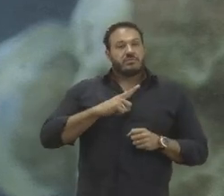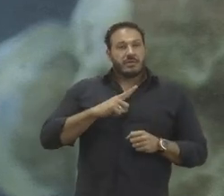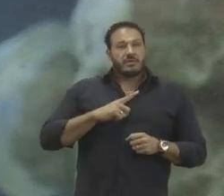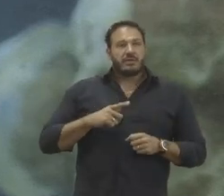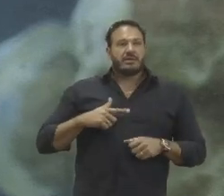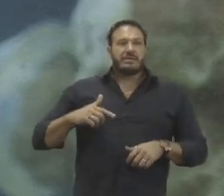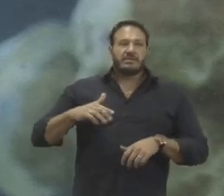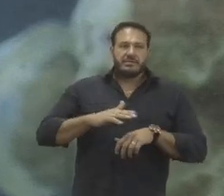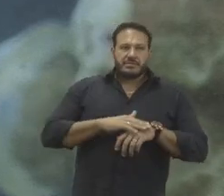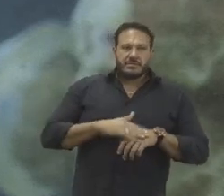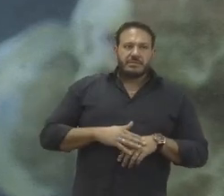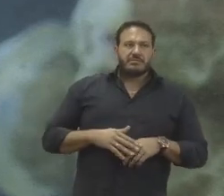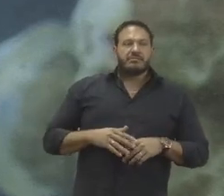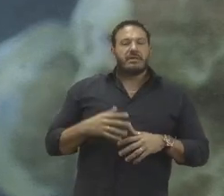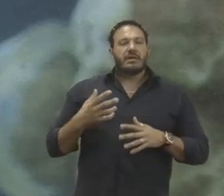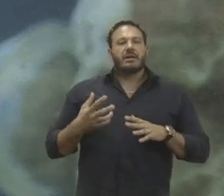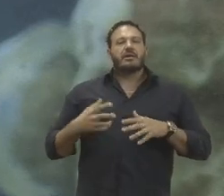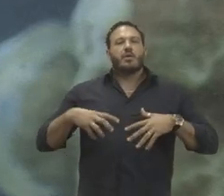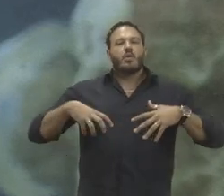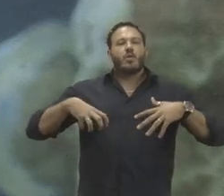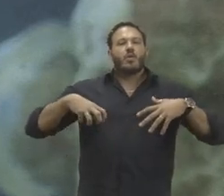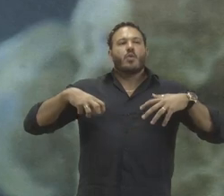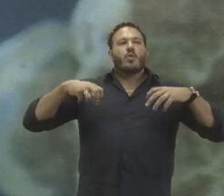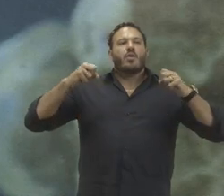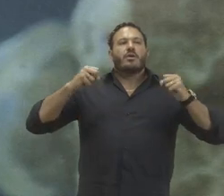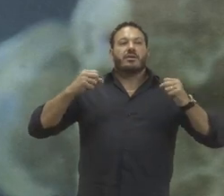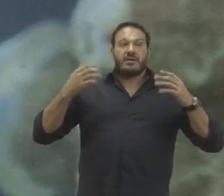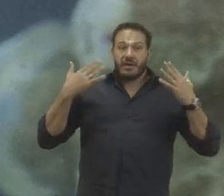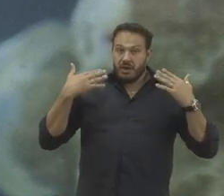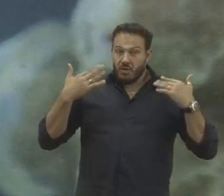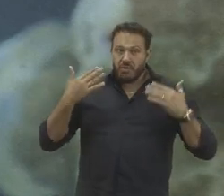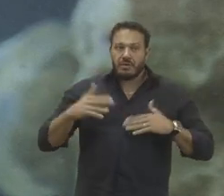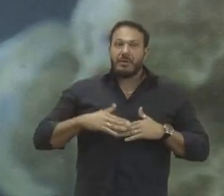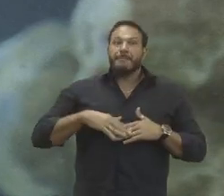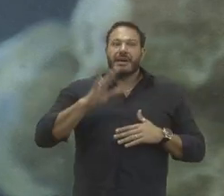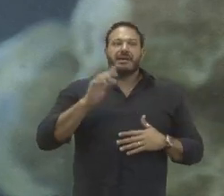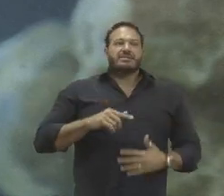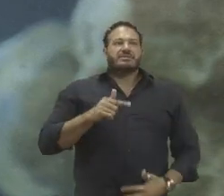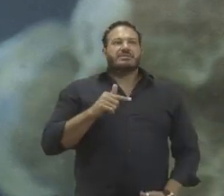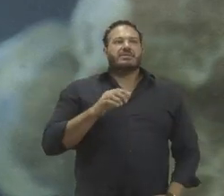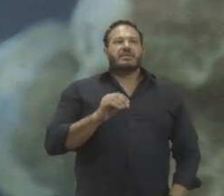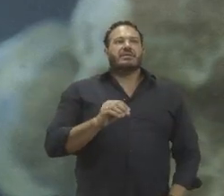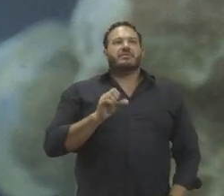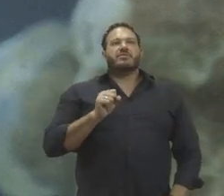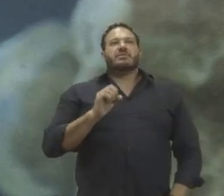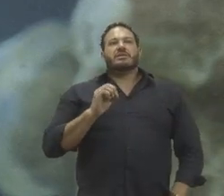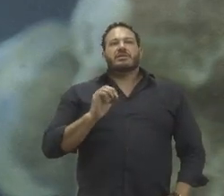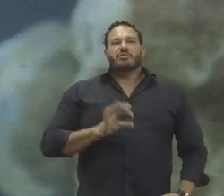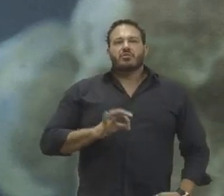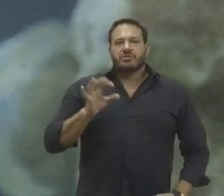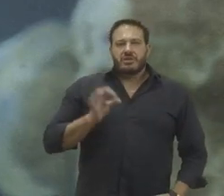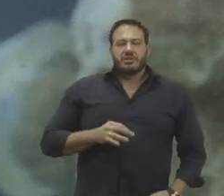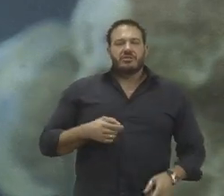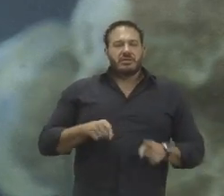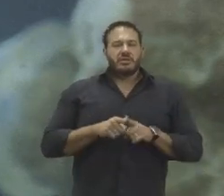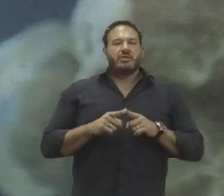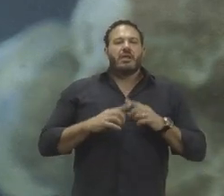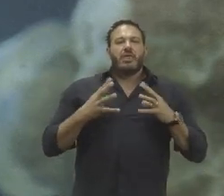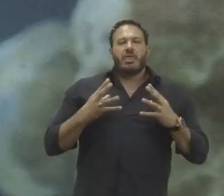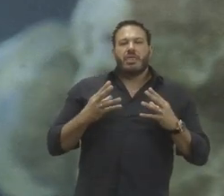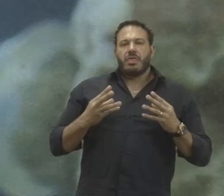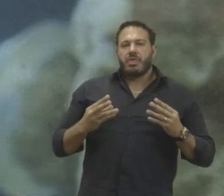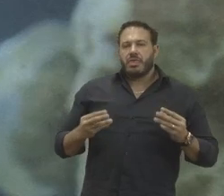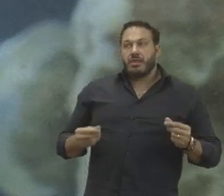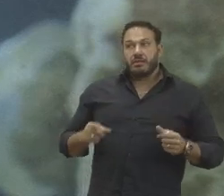sendo absorvendo calor também mais de 70 80% então o processo de degelo é muito